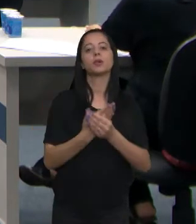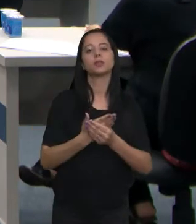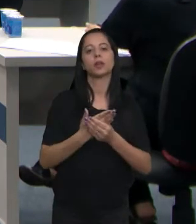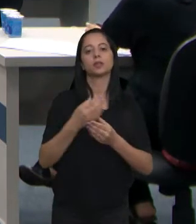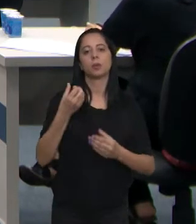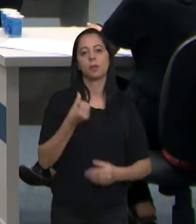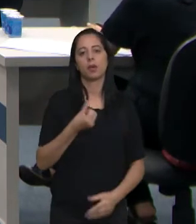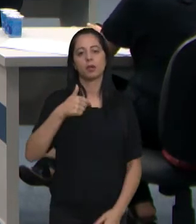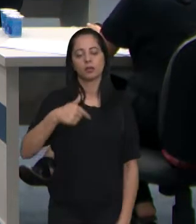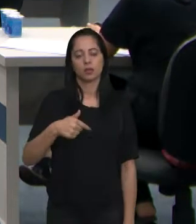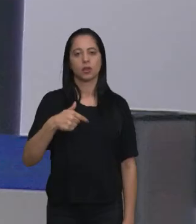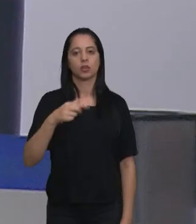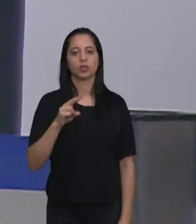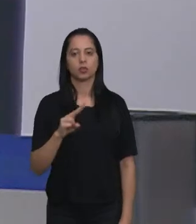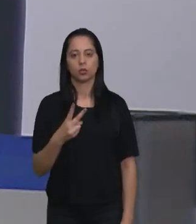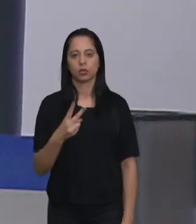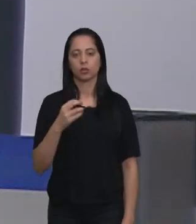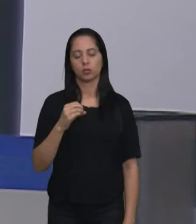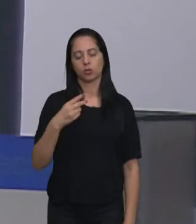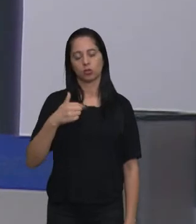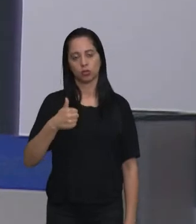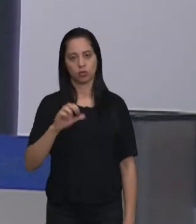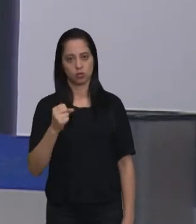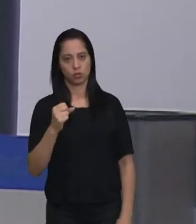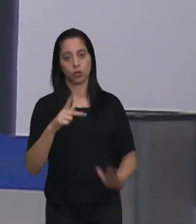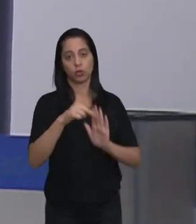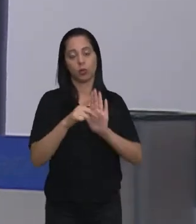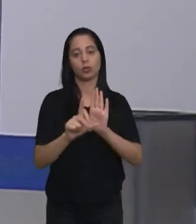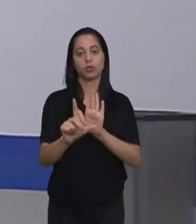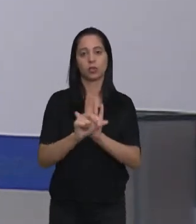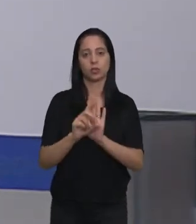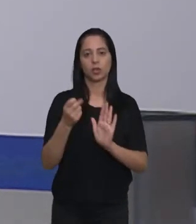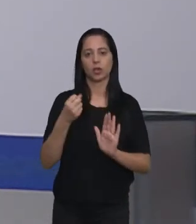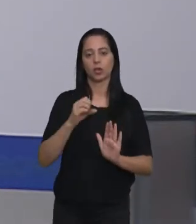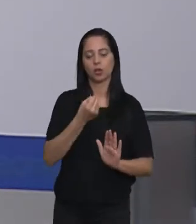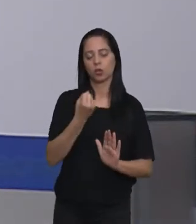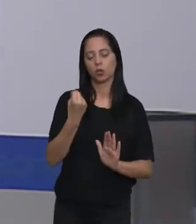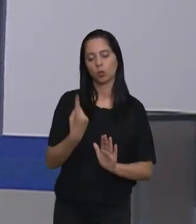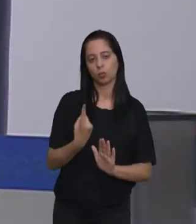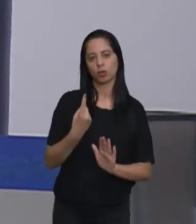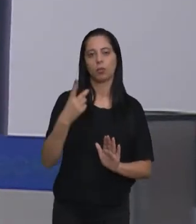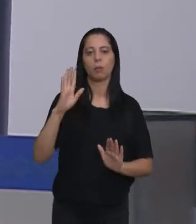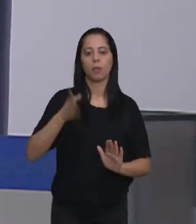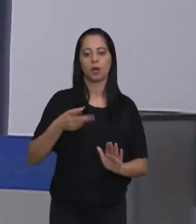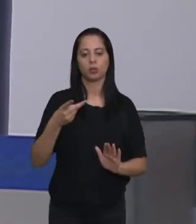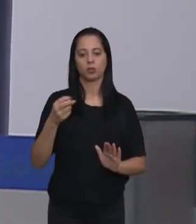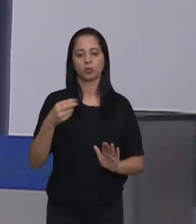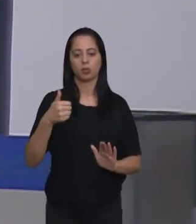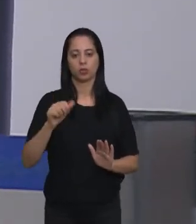número 67/2018, projeto de lei número 1/2018,